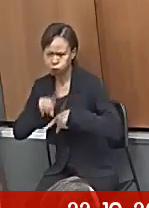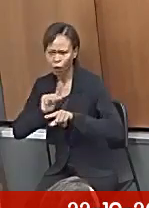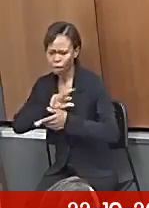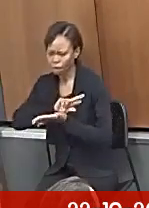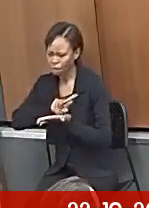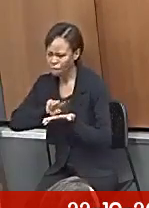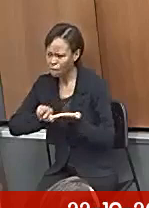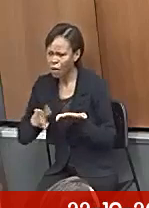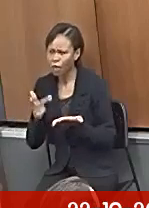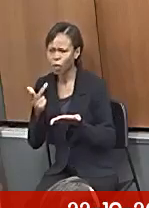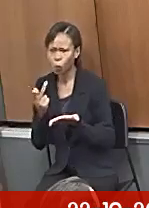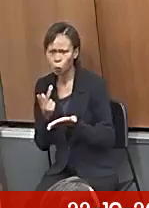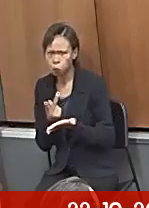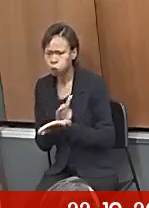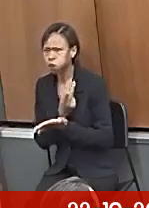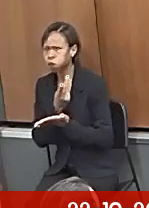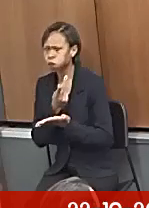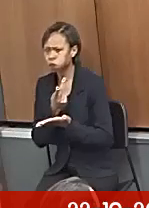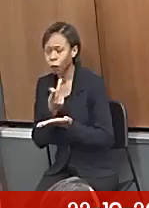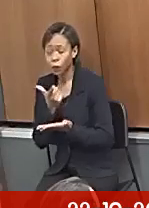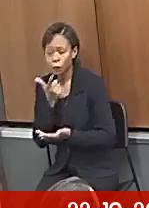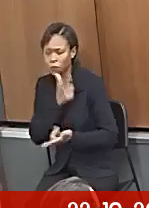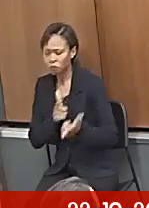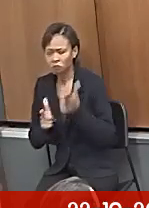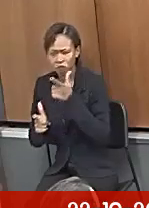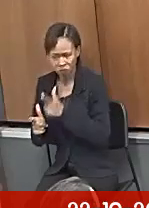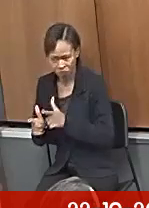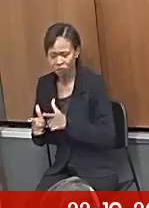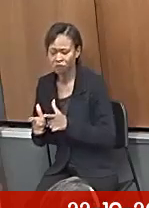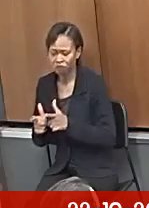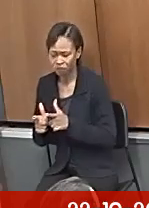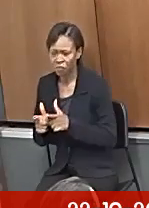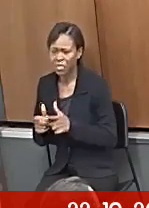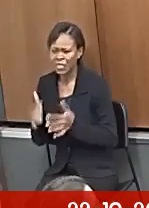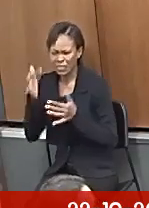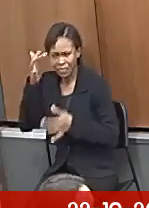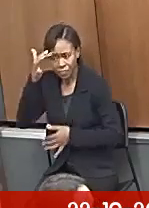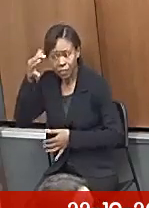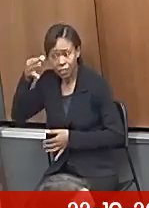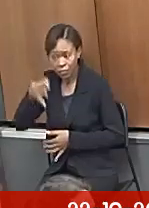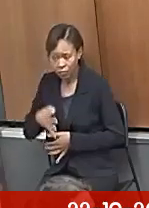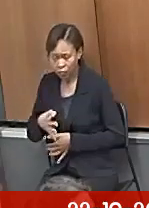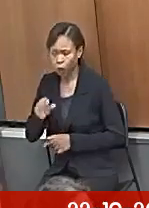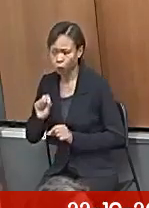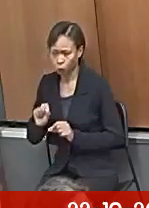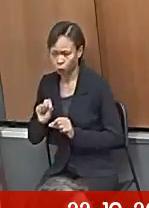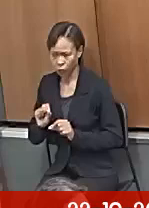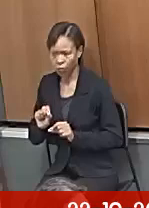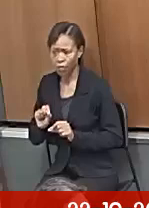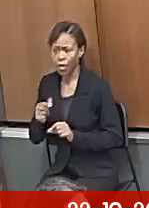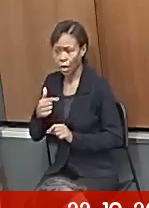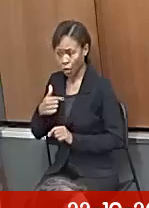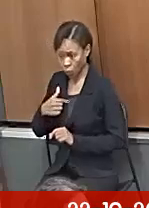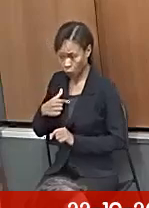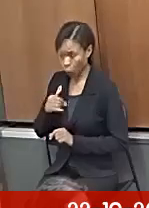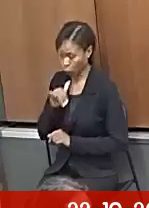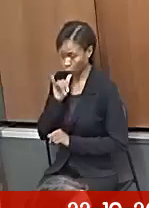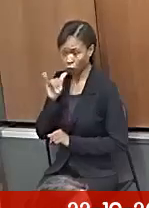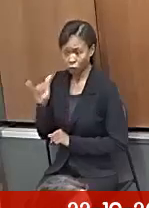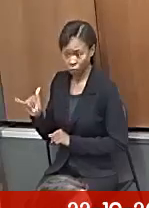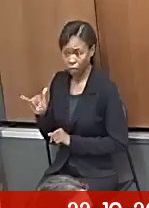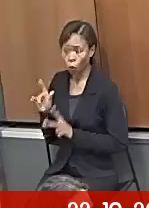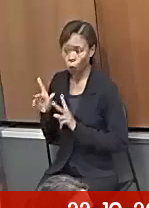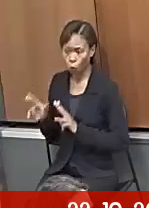professor Cleiton, tenha certeza absoluta de que compartilho com Vossa Excelência do que